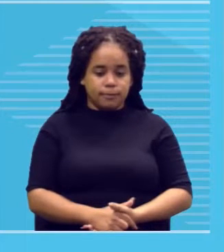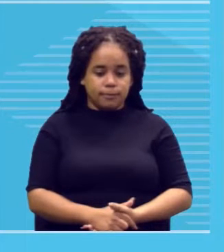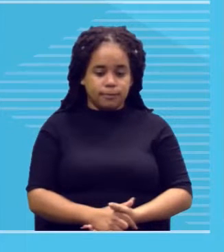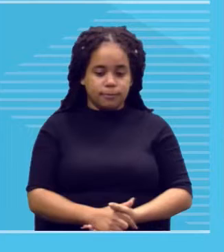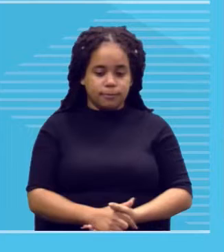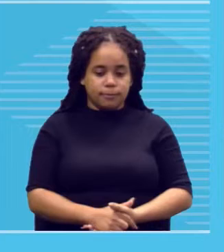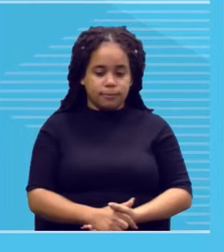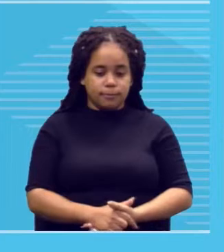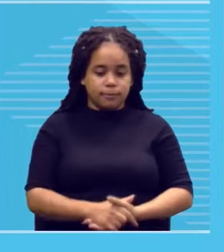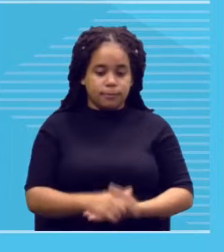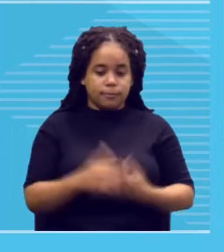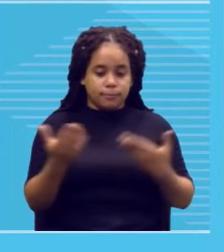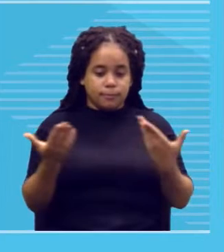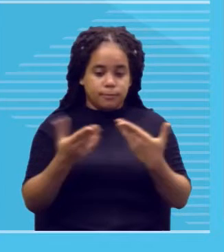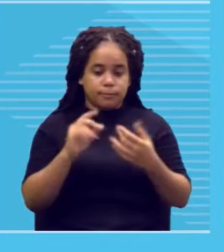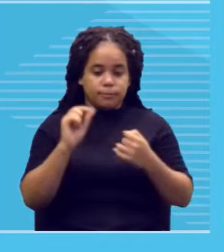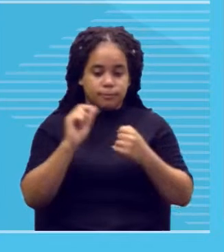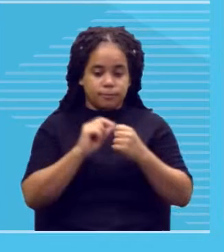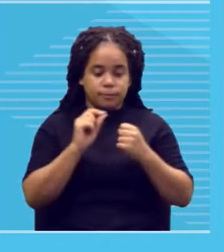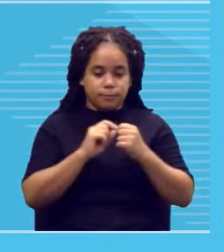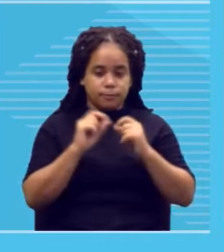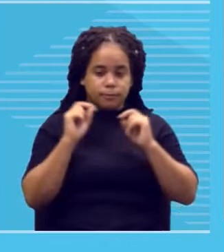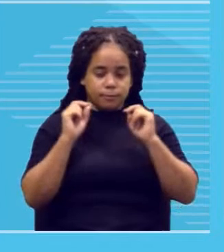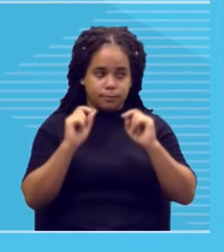a gente vai fazer o seguinte